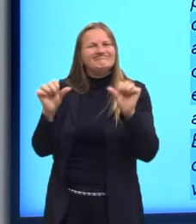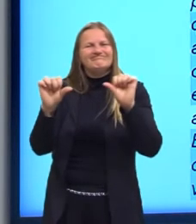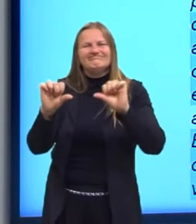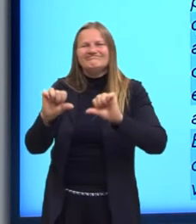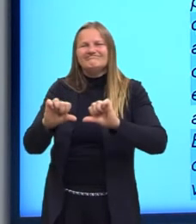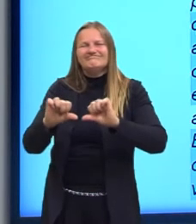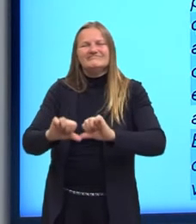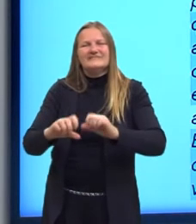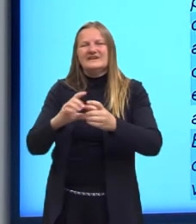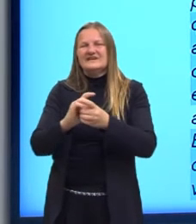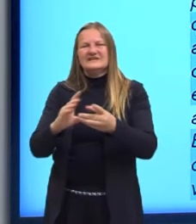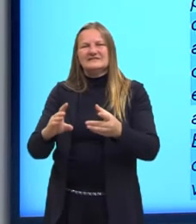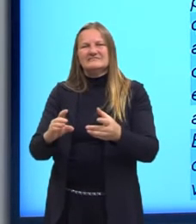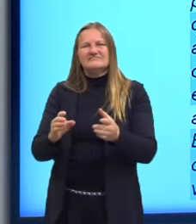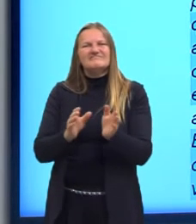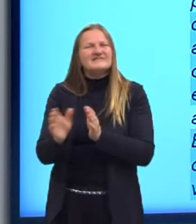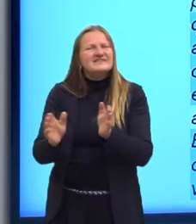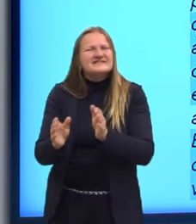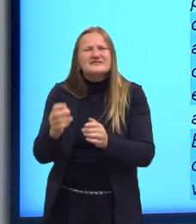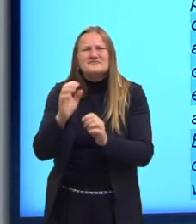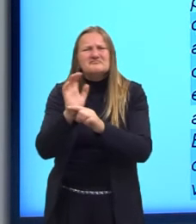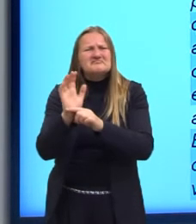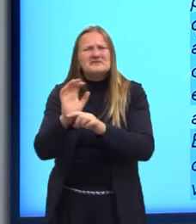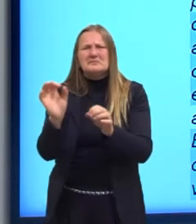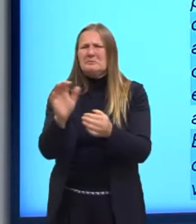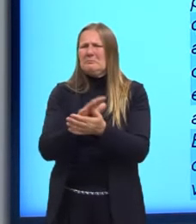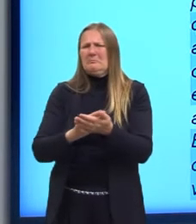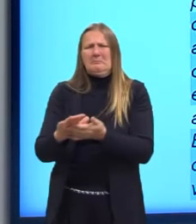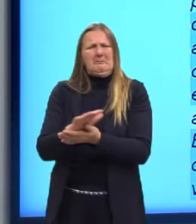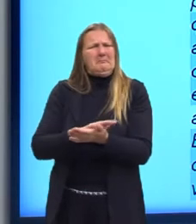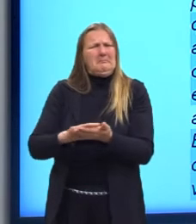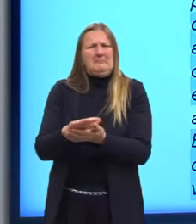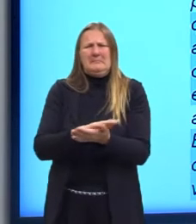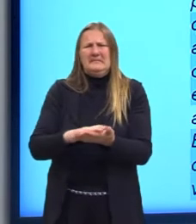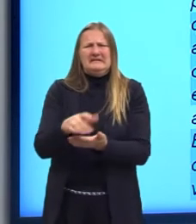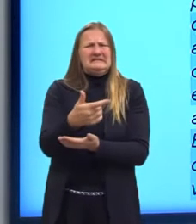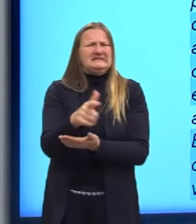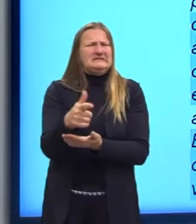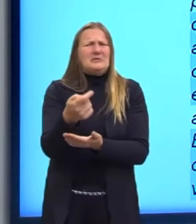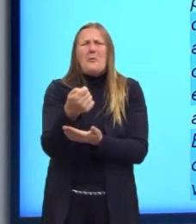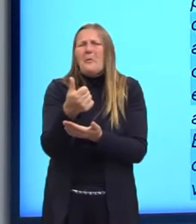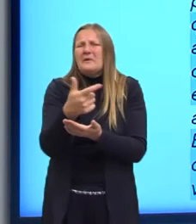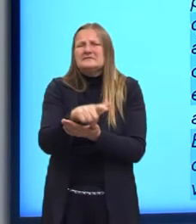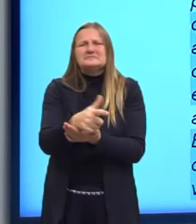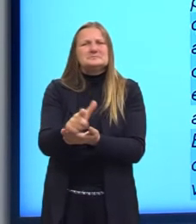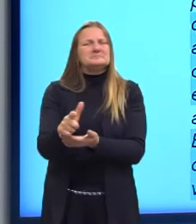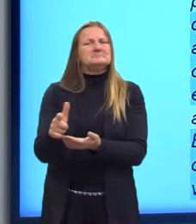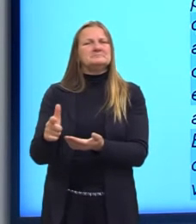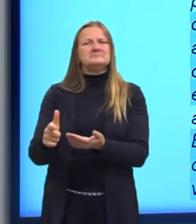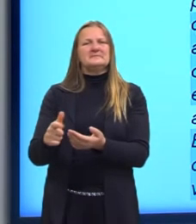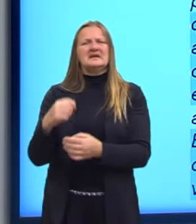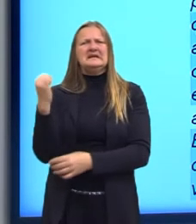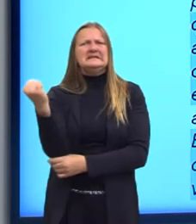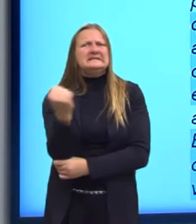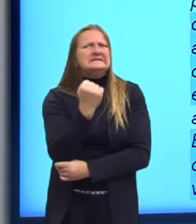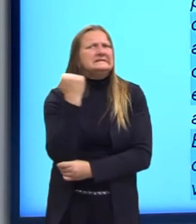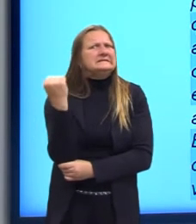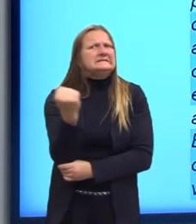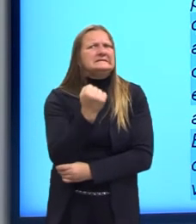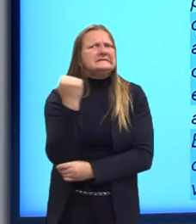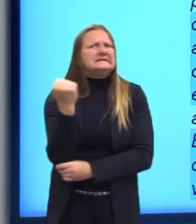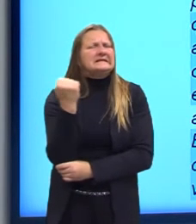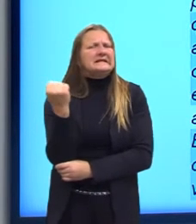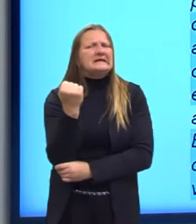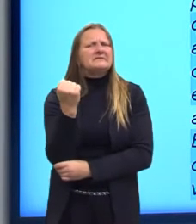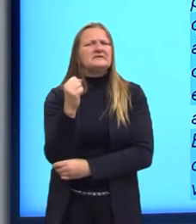a democratização do acesso ao cinema é praticamente nula o que agrava a situação de vulnerabilidade